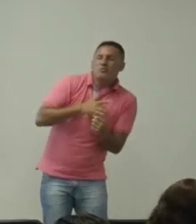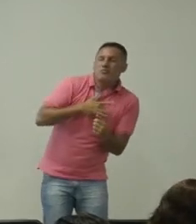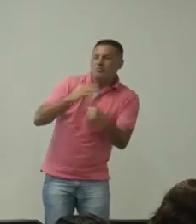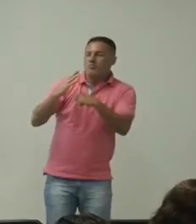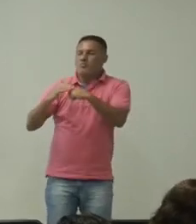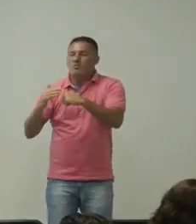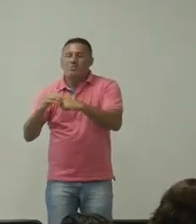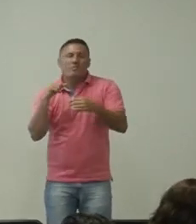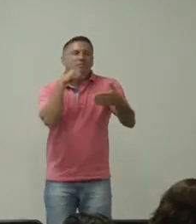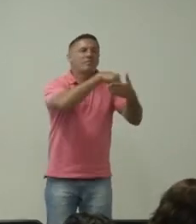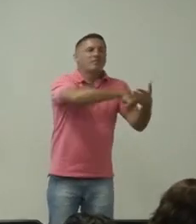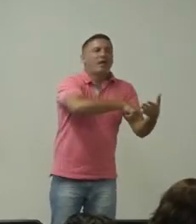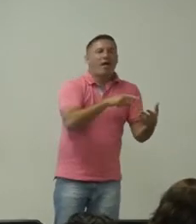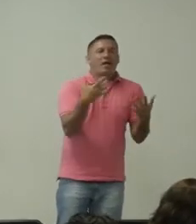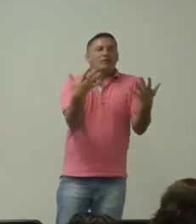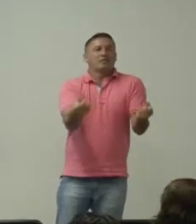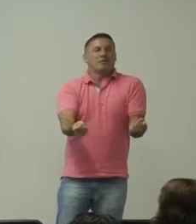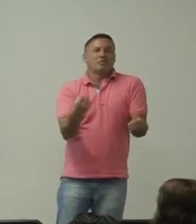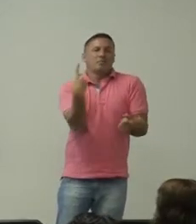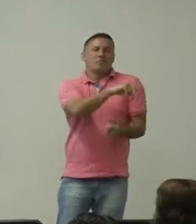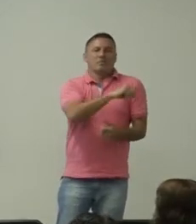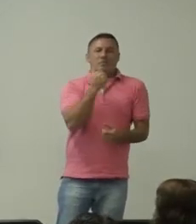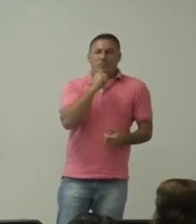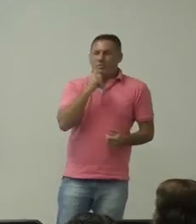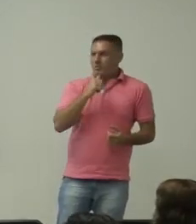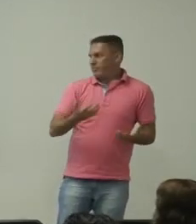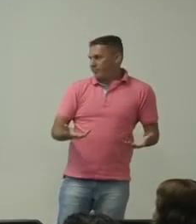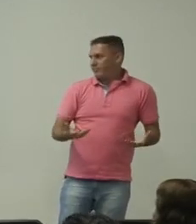meio favorável para... Não, mentira que já...